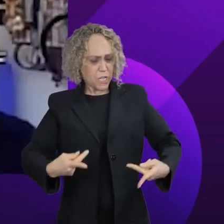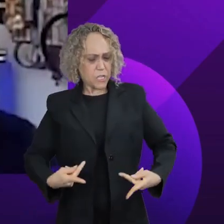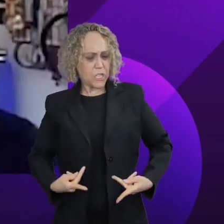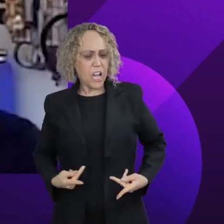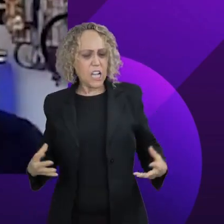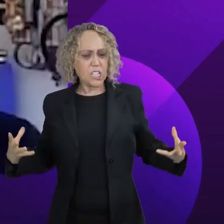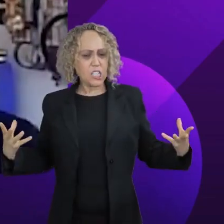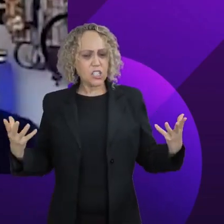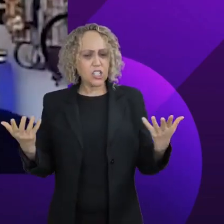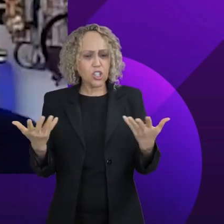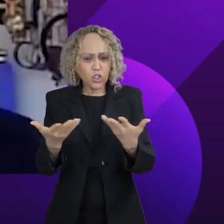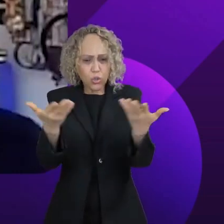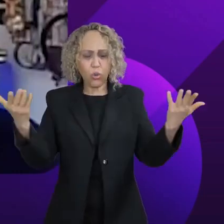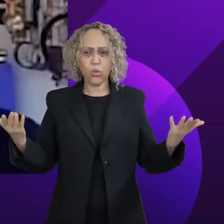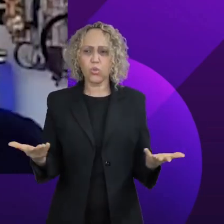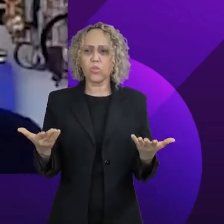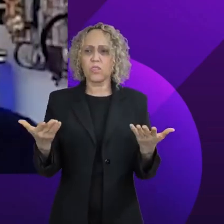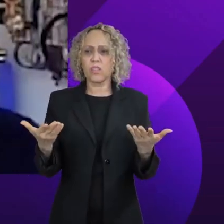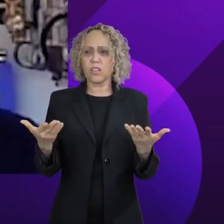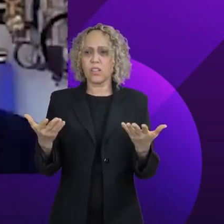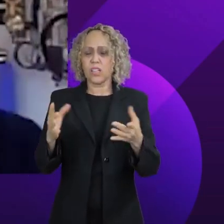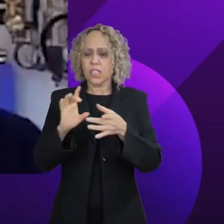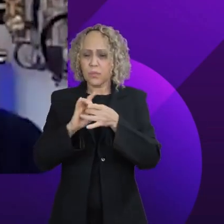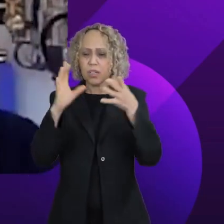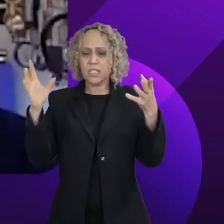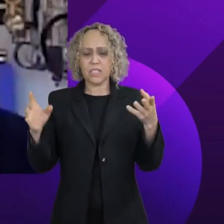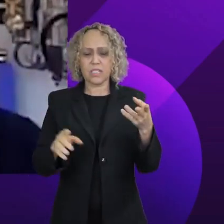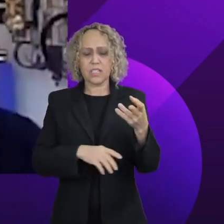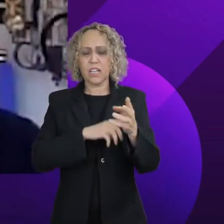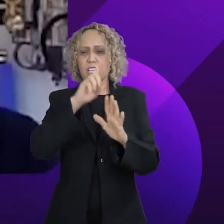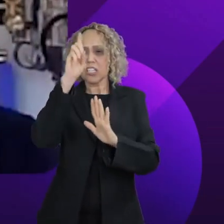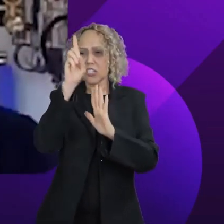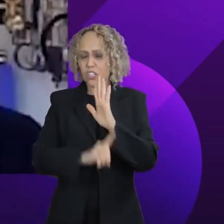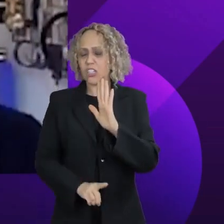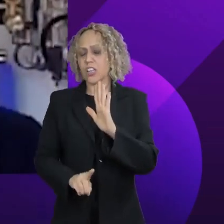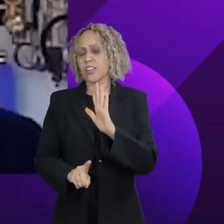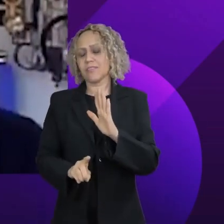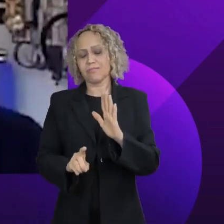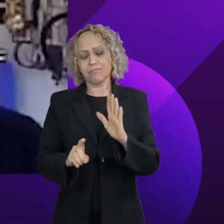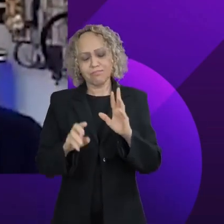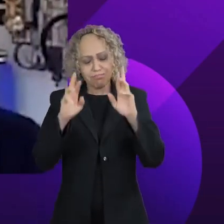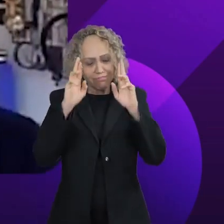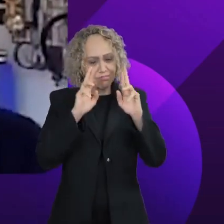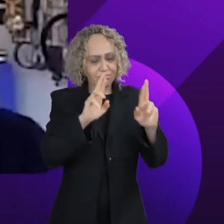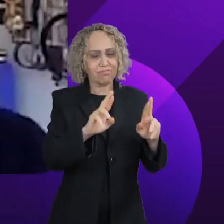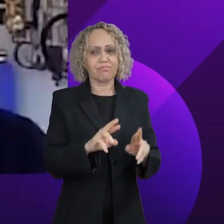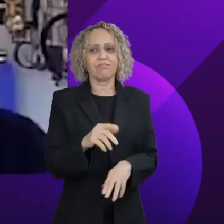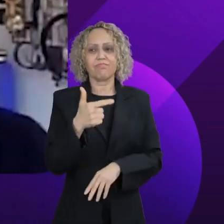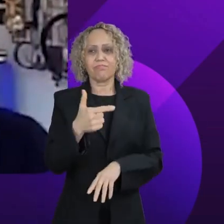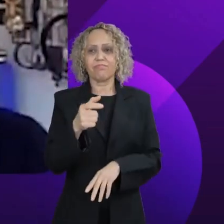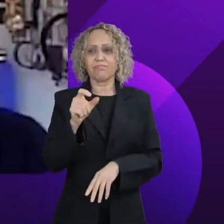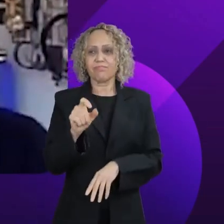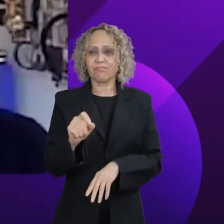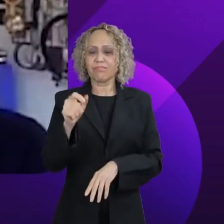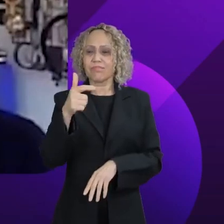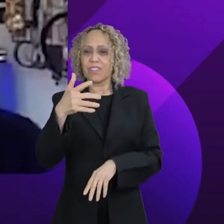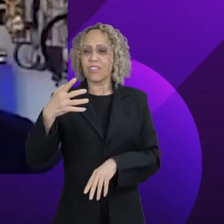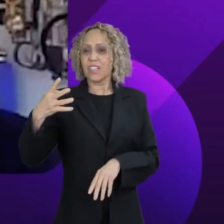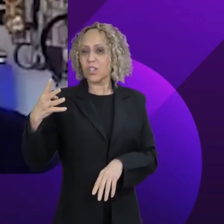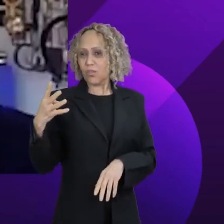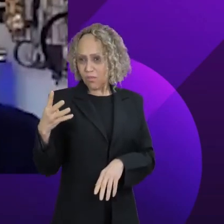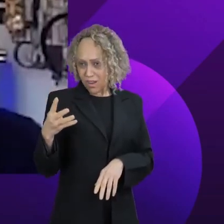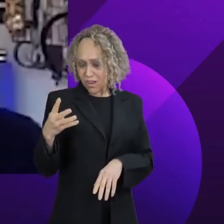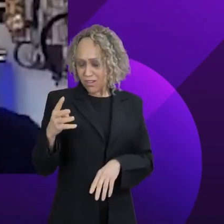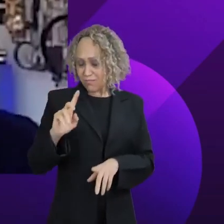e direitos. 2024, mais um Júlio das Pretas. E